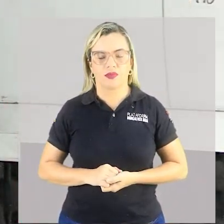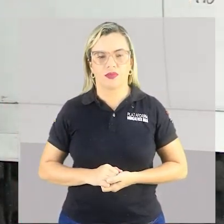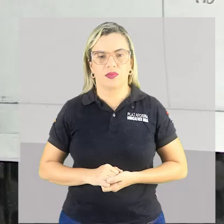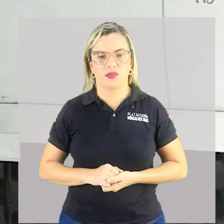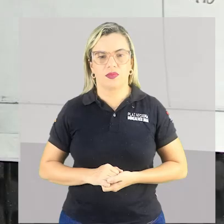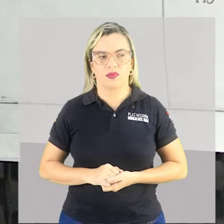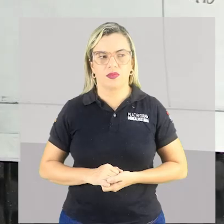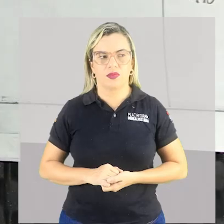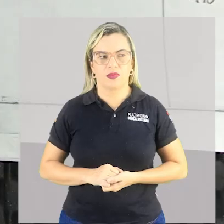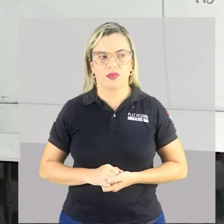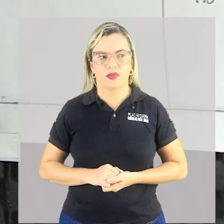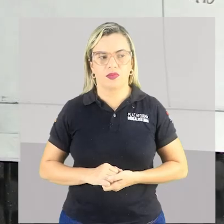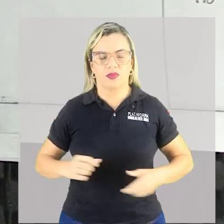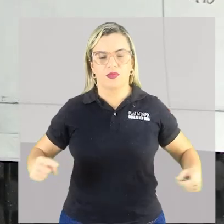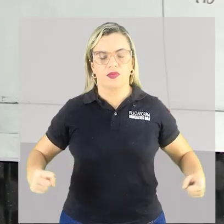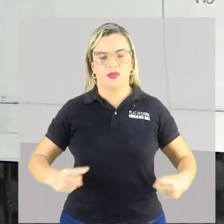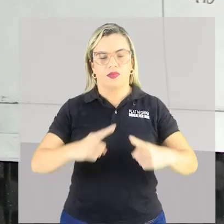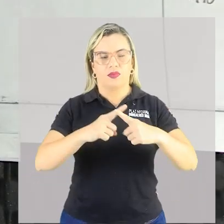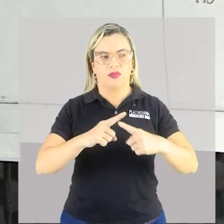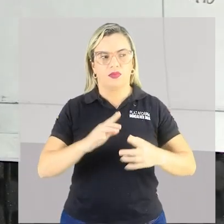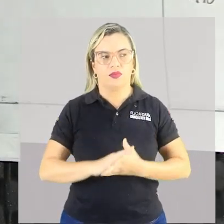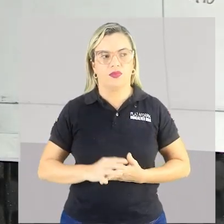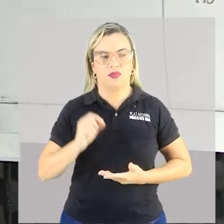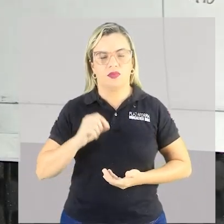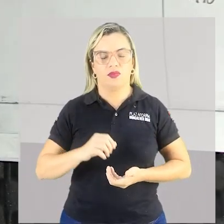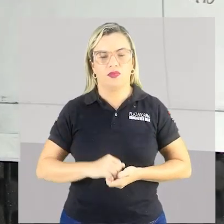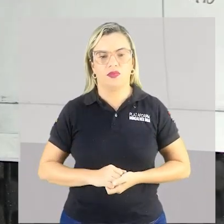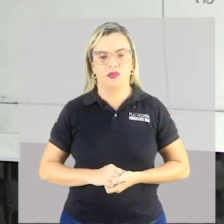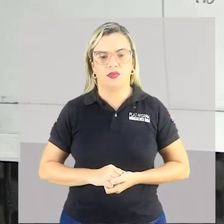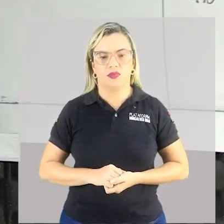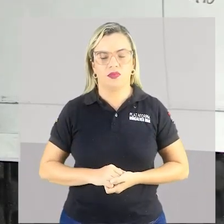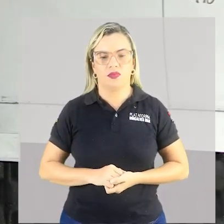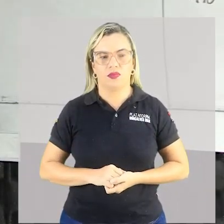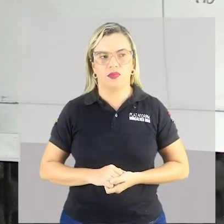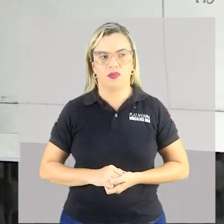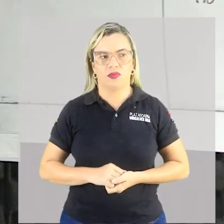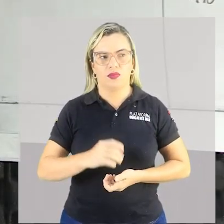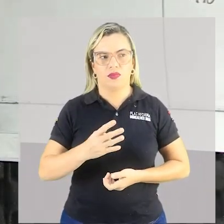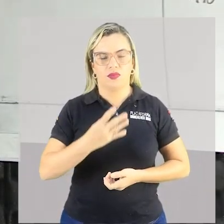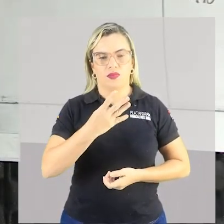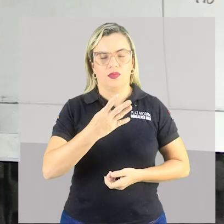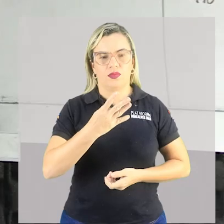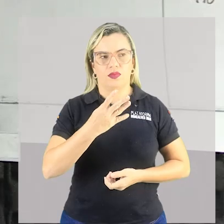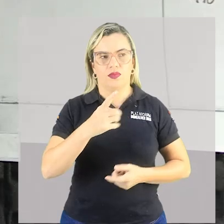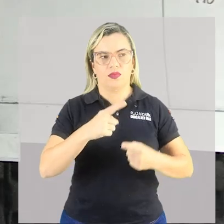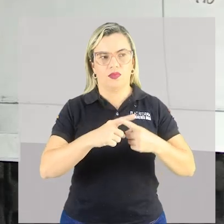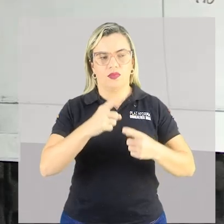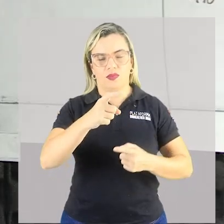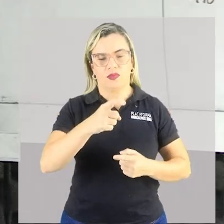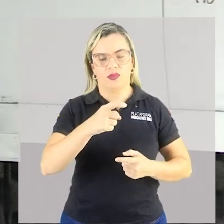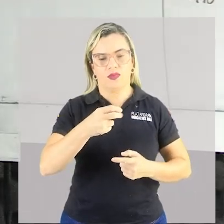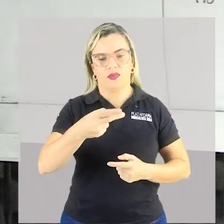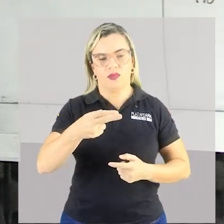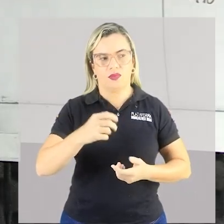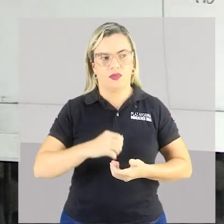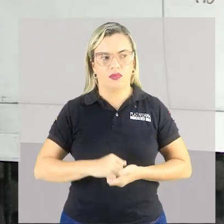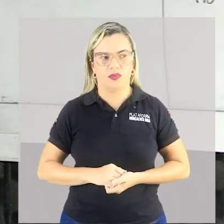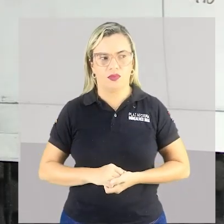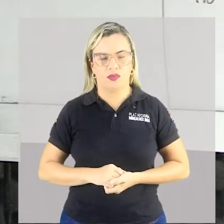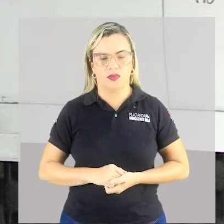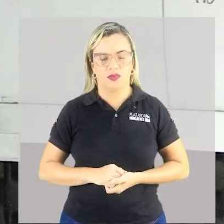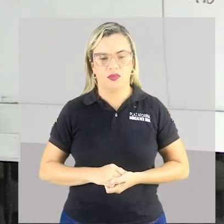Bora lá. Meio pelos extremos, 4 vezes x, 4x, que é igual a